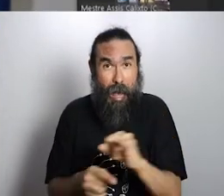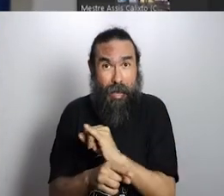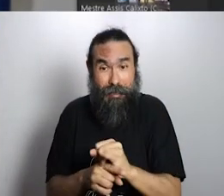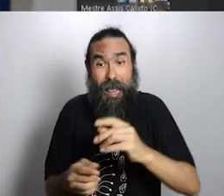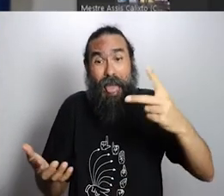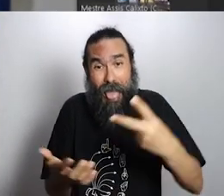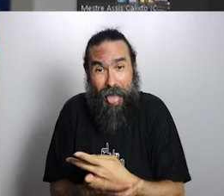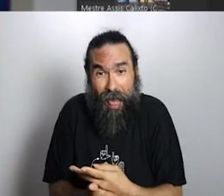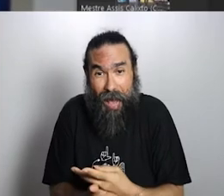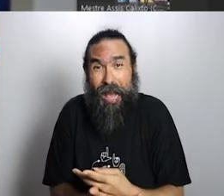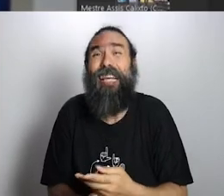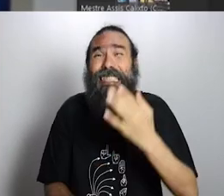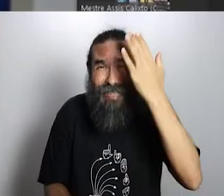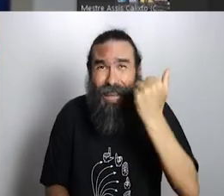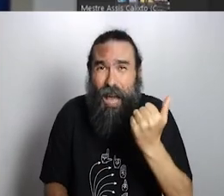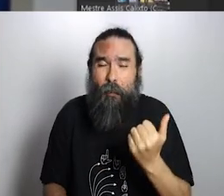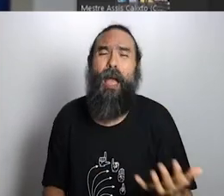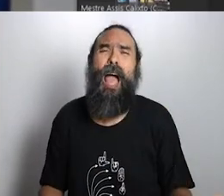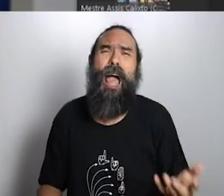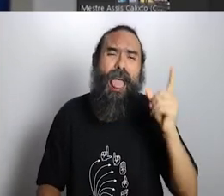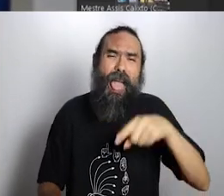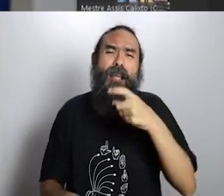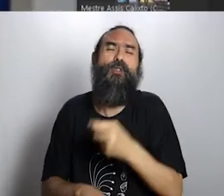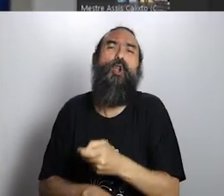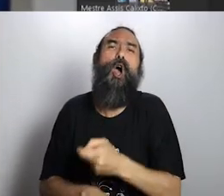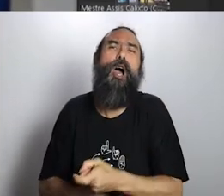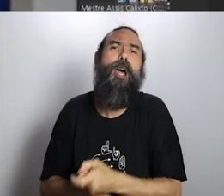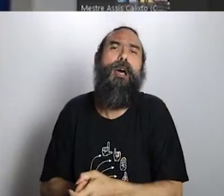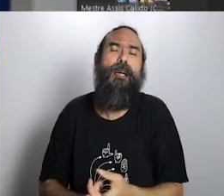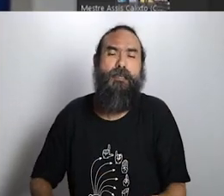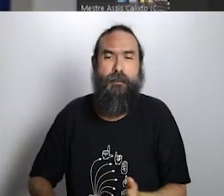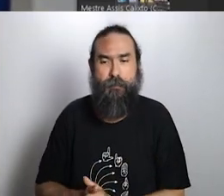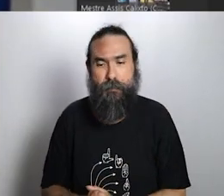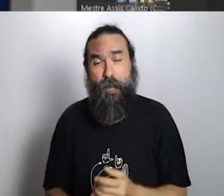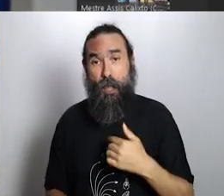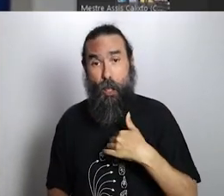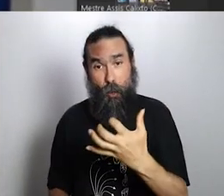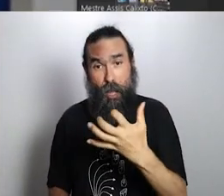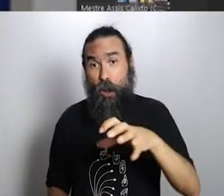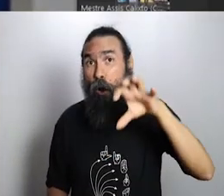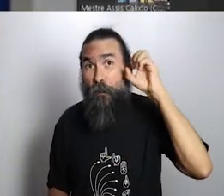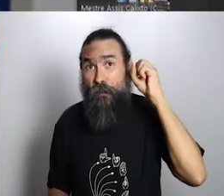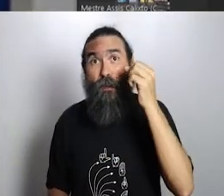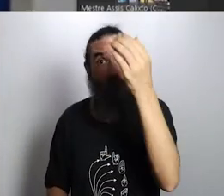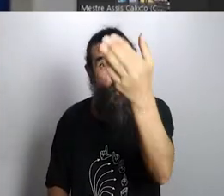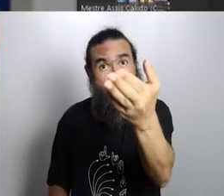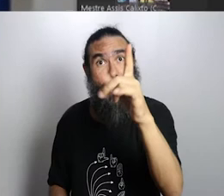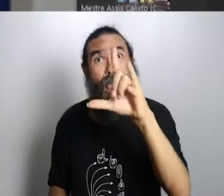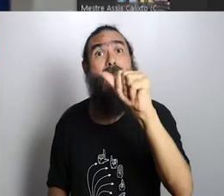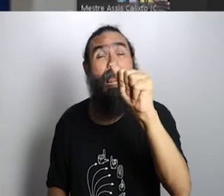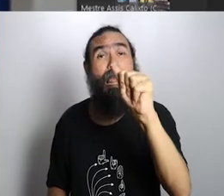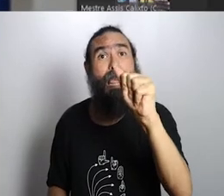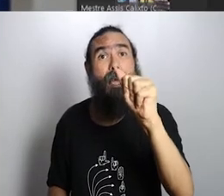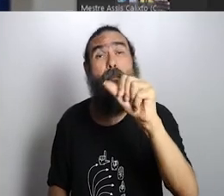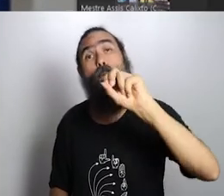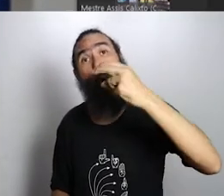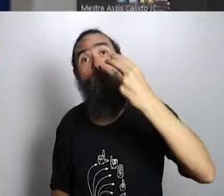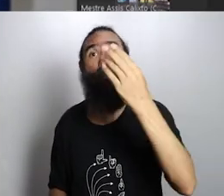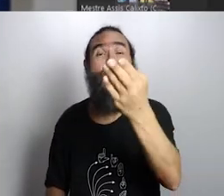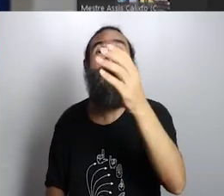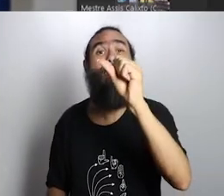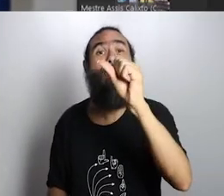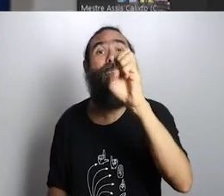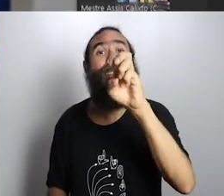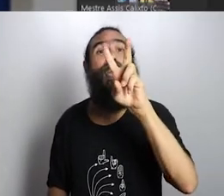ouvir muito, muito agora Severina, depois o Vilia, sobre esse processo. Severina,